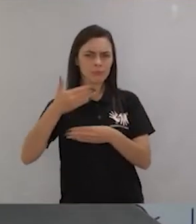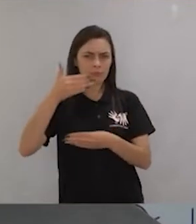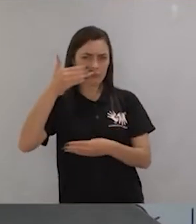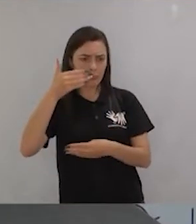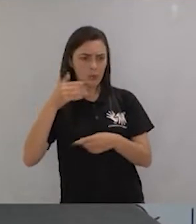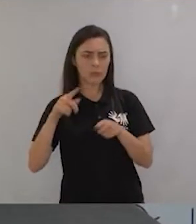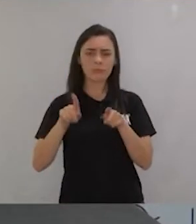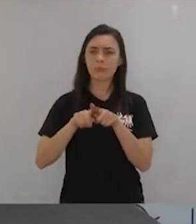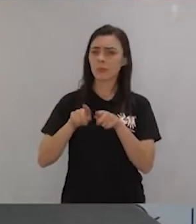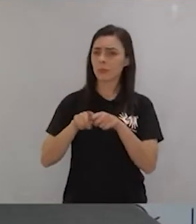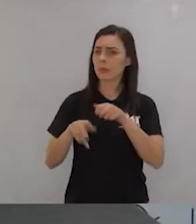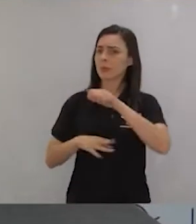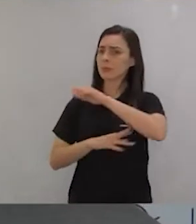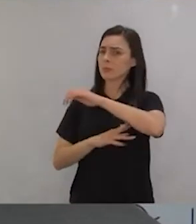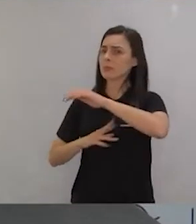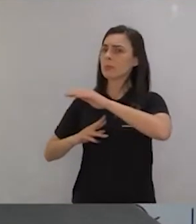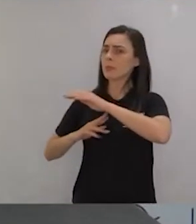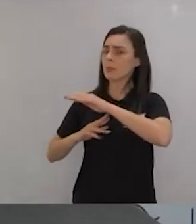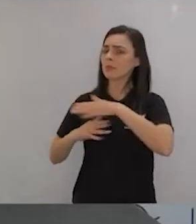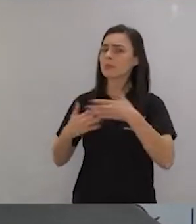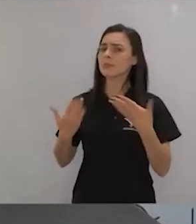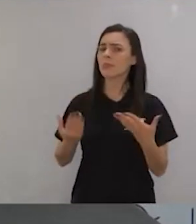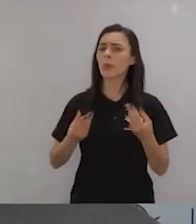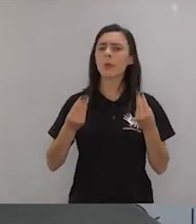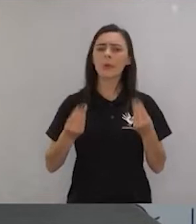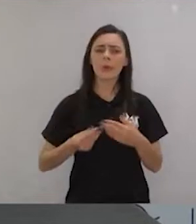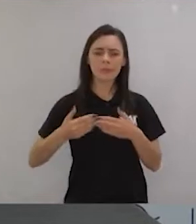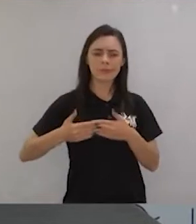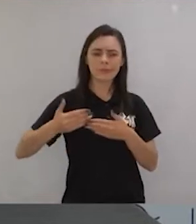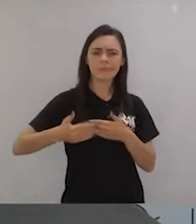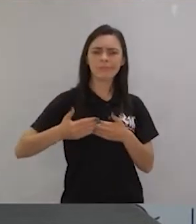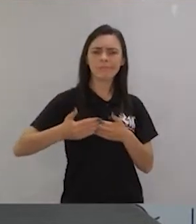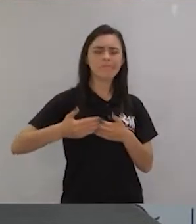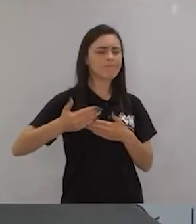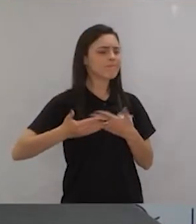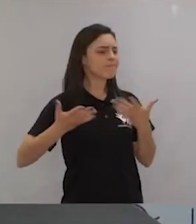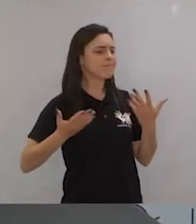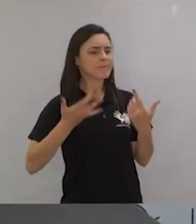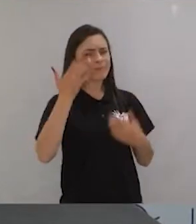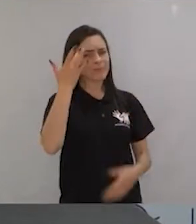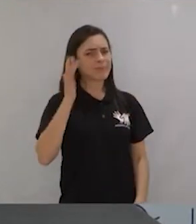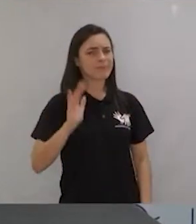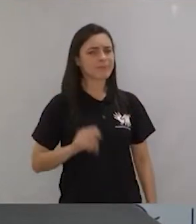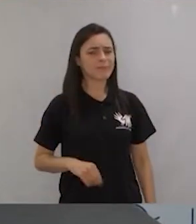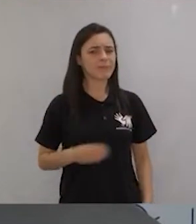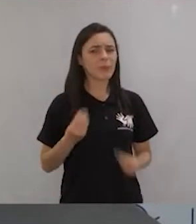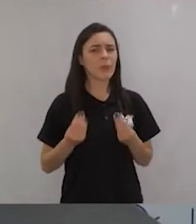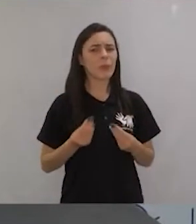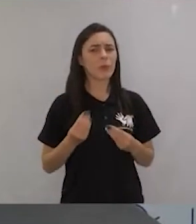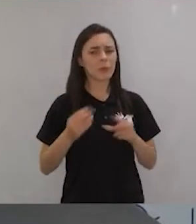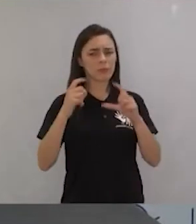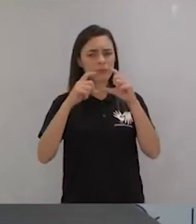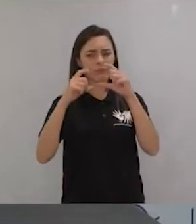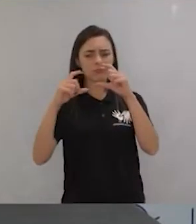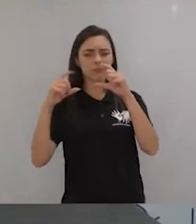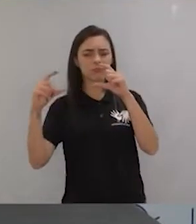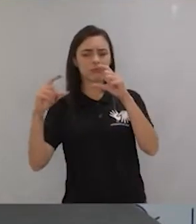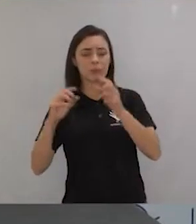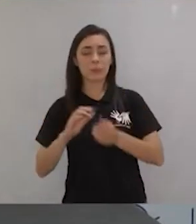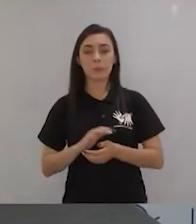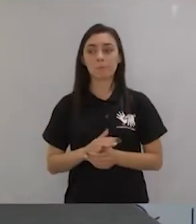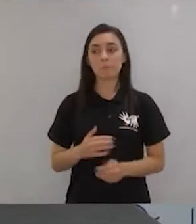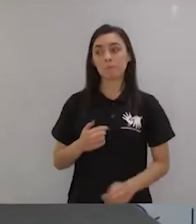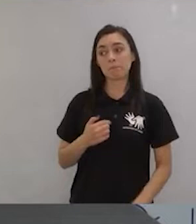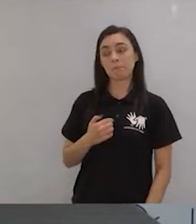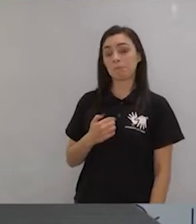fazer muro e pontes. Então, qual será que é a sequência dessa quadrinha? Dessa tirinha, que são os